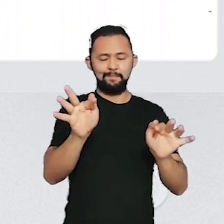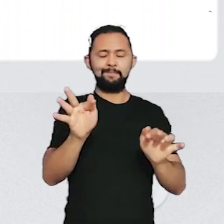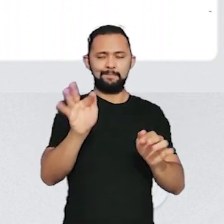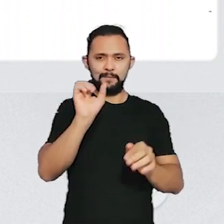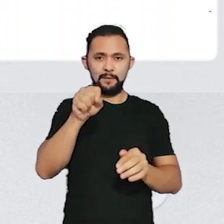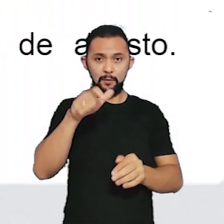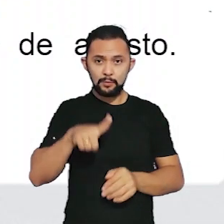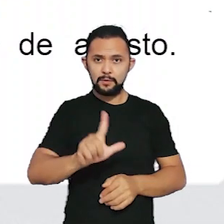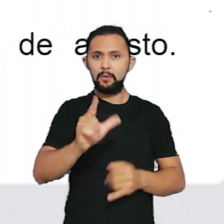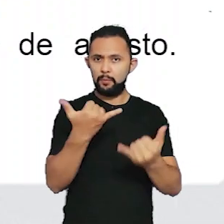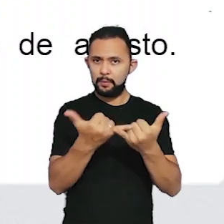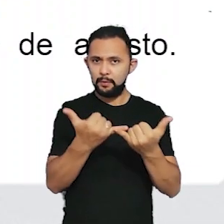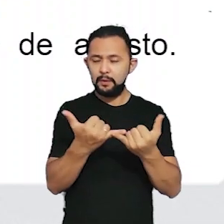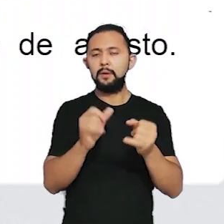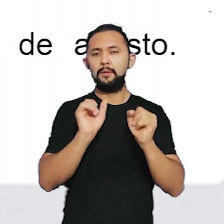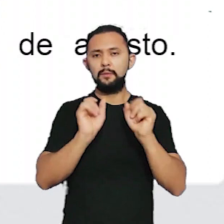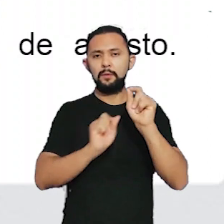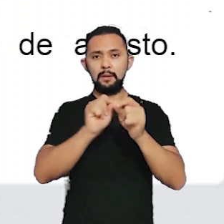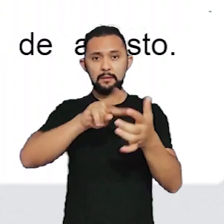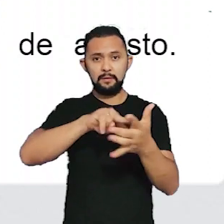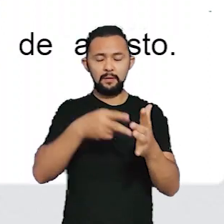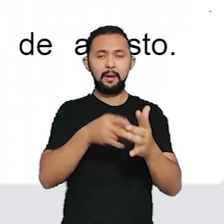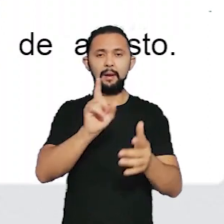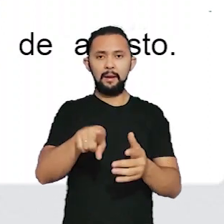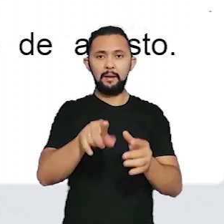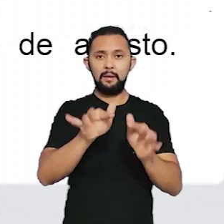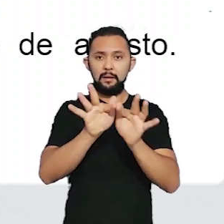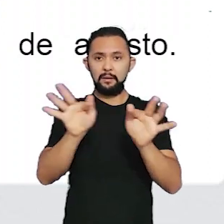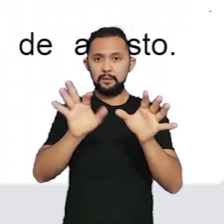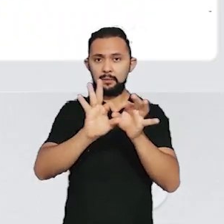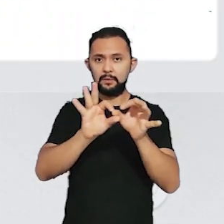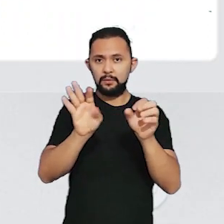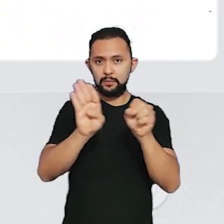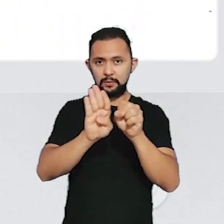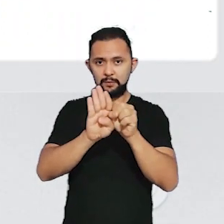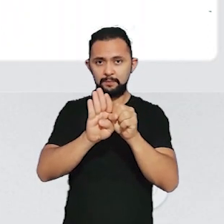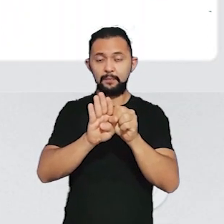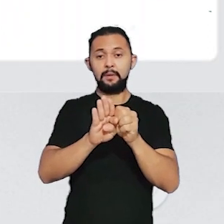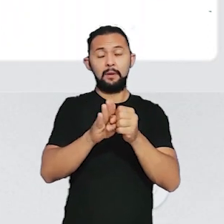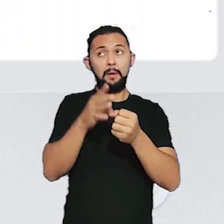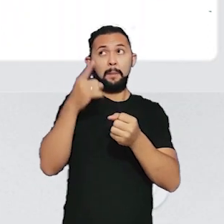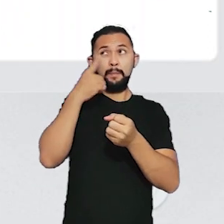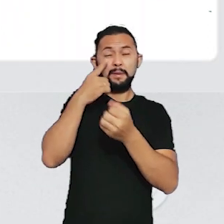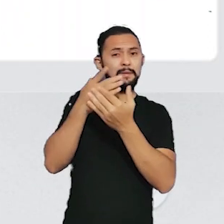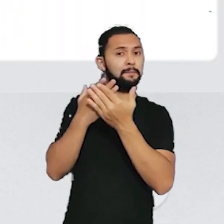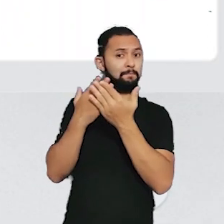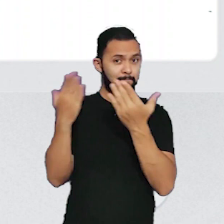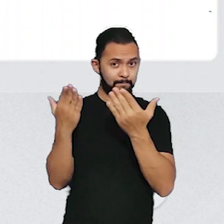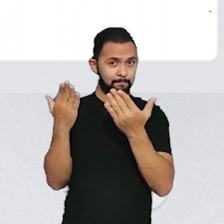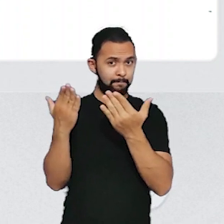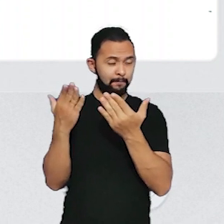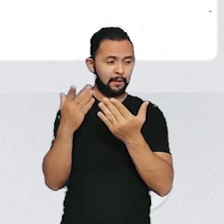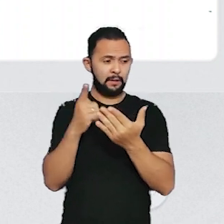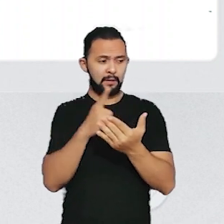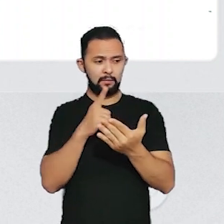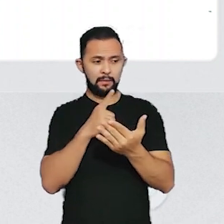substantiva. Olha para a palavra que tem aqui no final da oração principal. Quem tem necessidade, necessita de